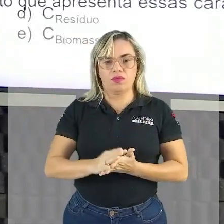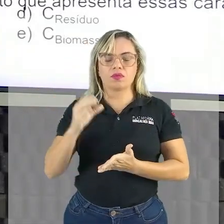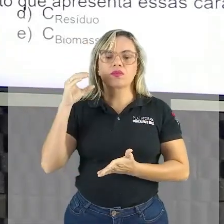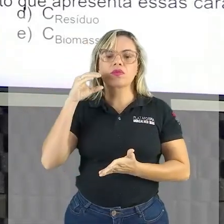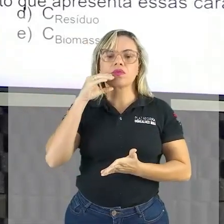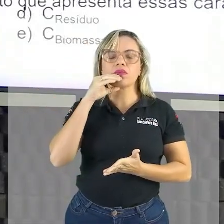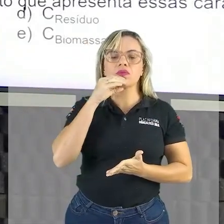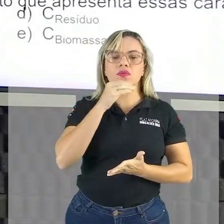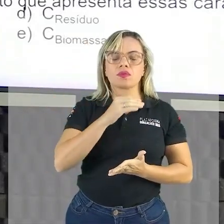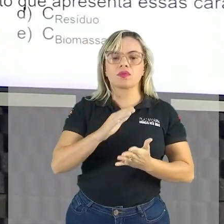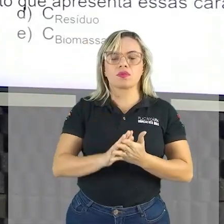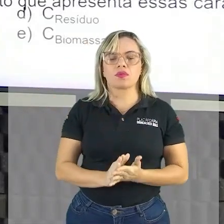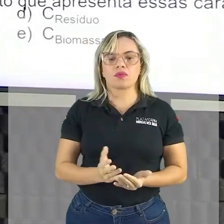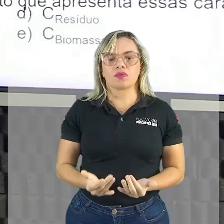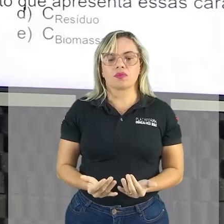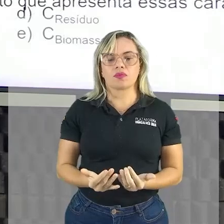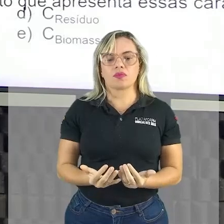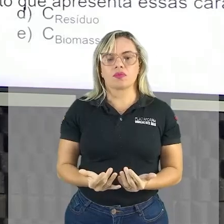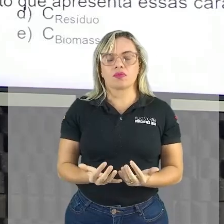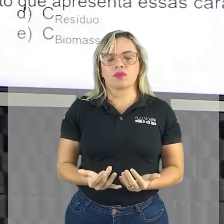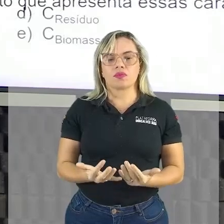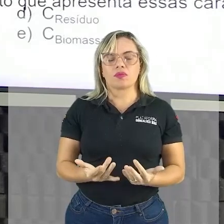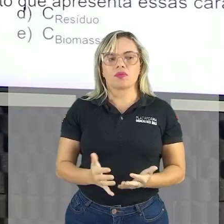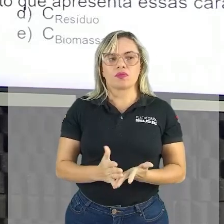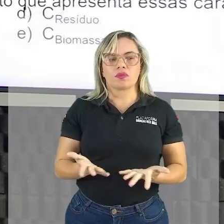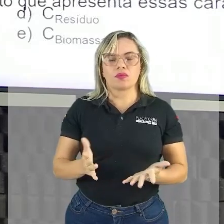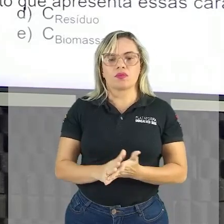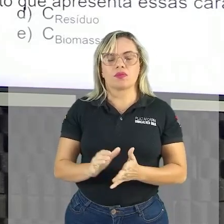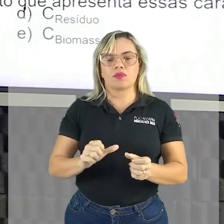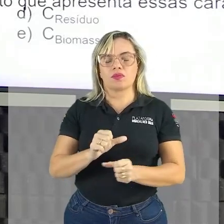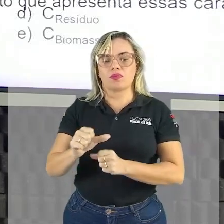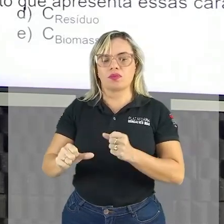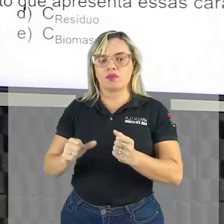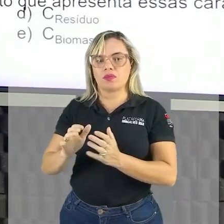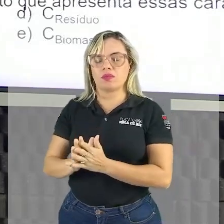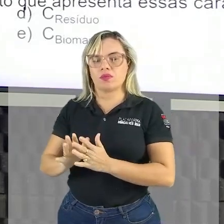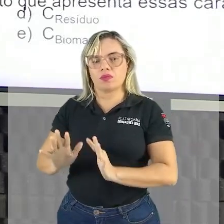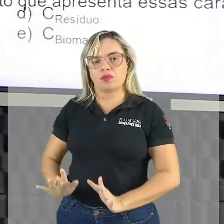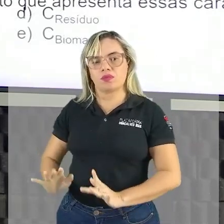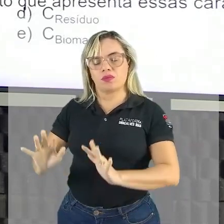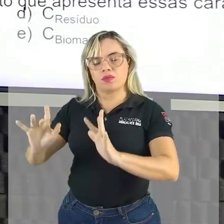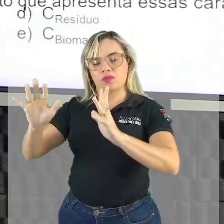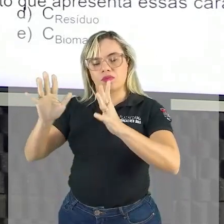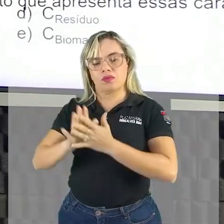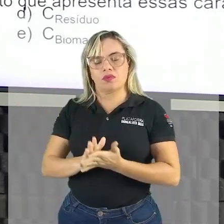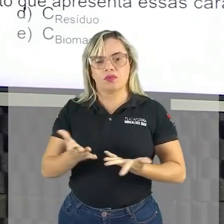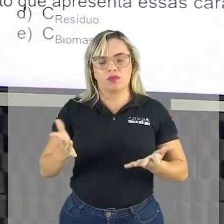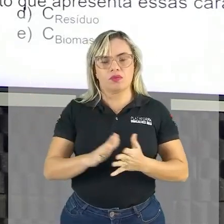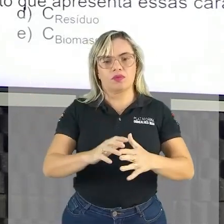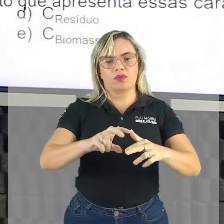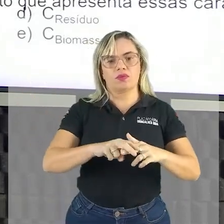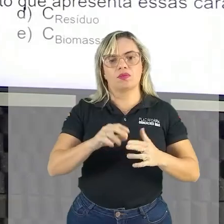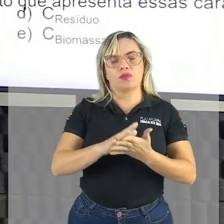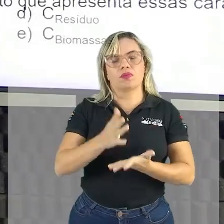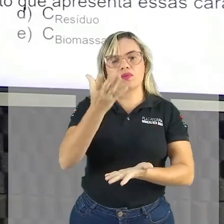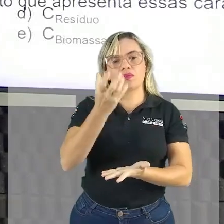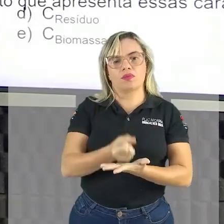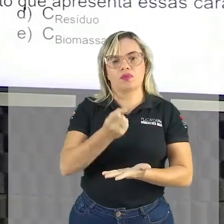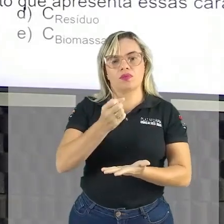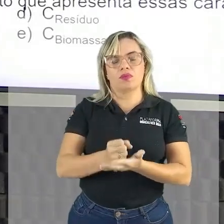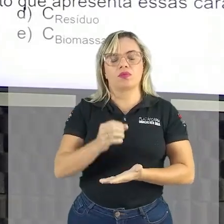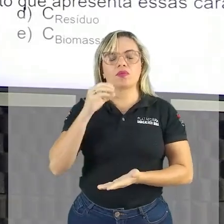água, você vai do estado líquido para o estado gasoso. Ou seja, eu preciso absorver calor para poder fazer essas moléculas ficarem mais